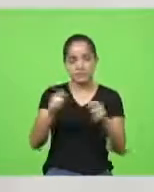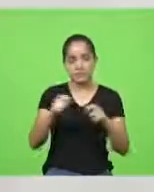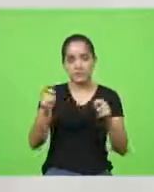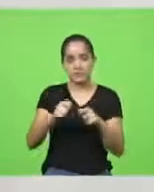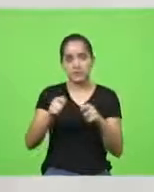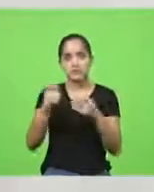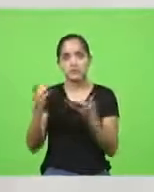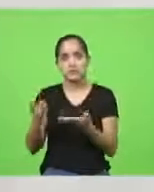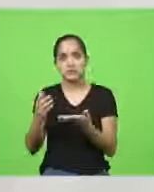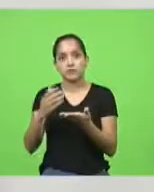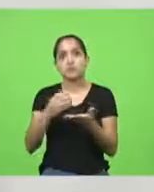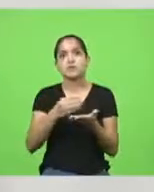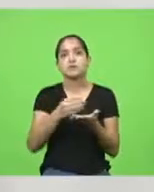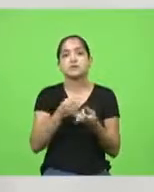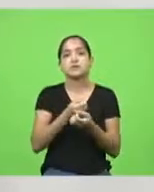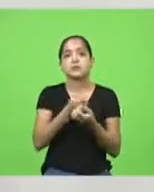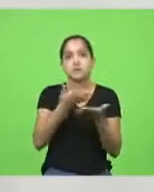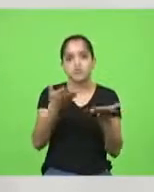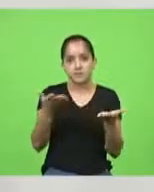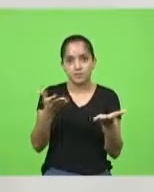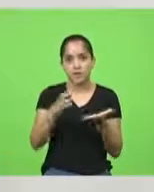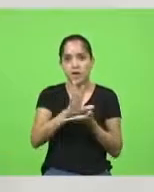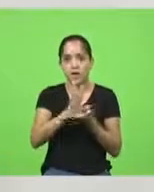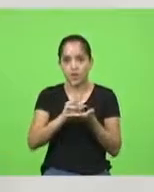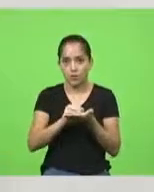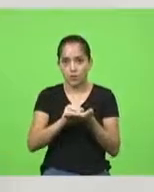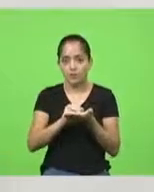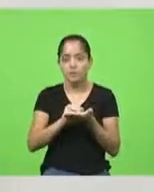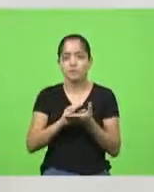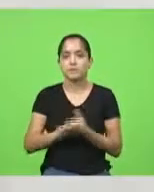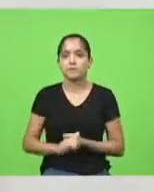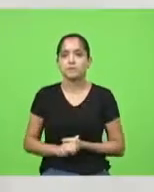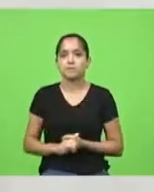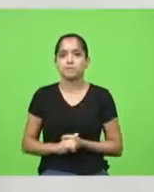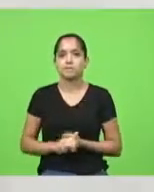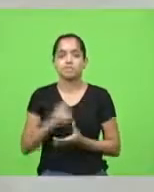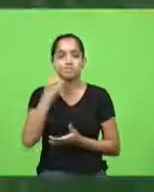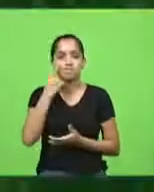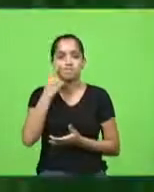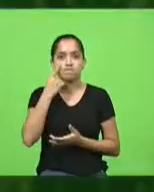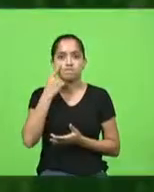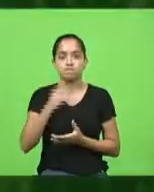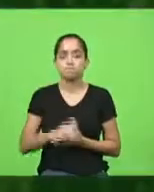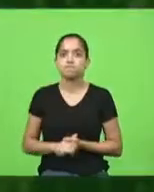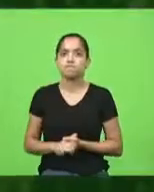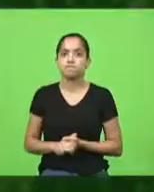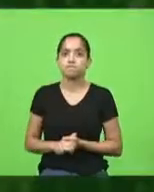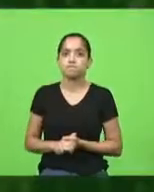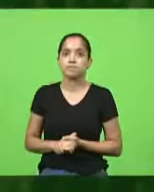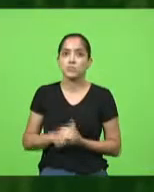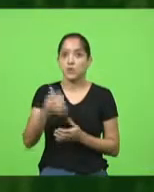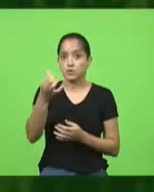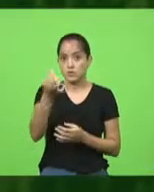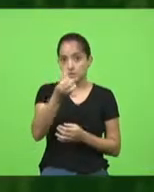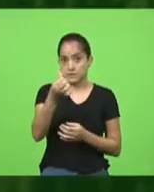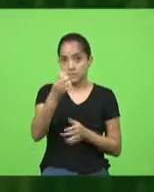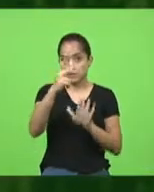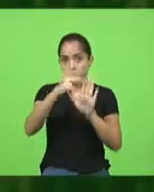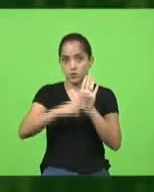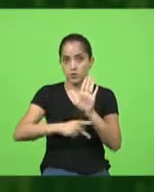senhores receberão a cópia desses programas. Então, por favor, a próxima. Os 6 programas, eles